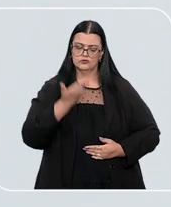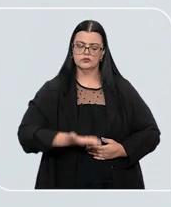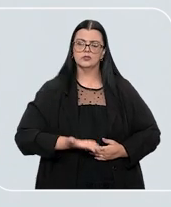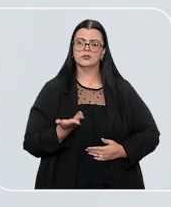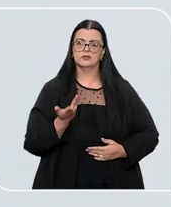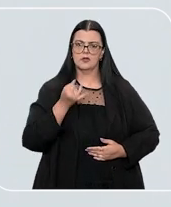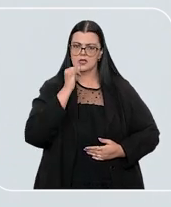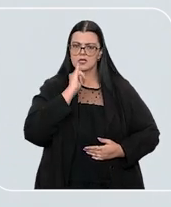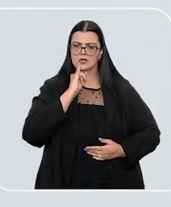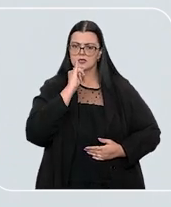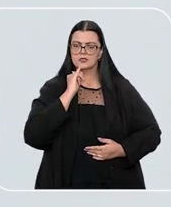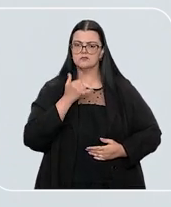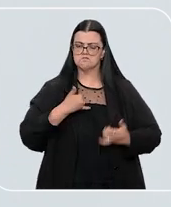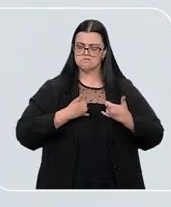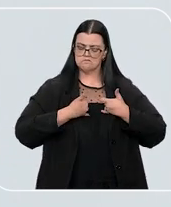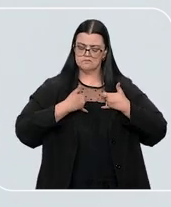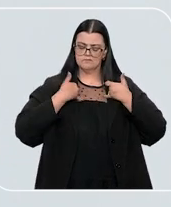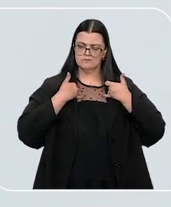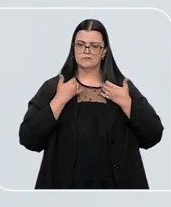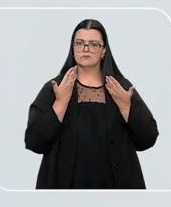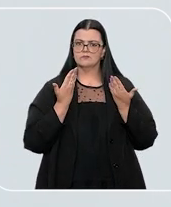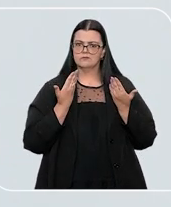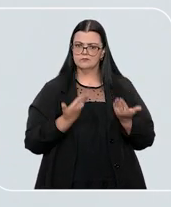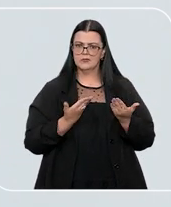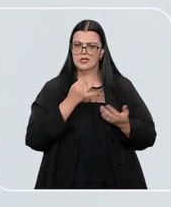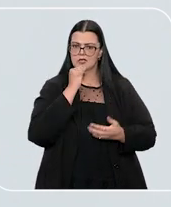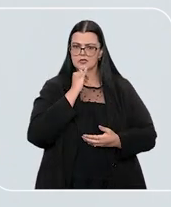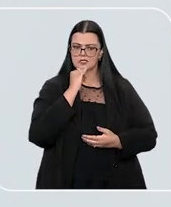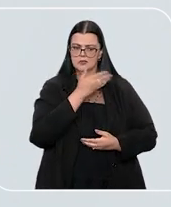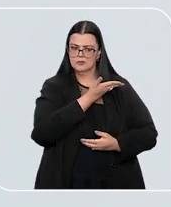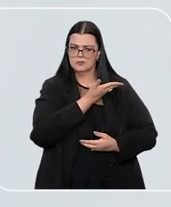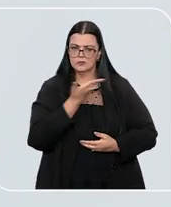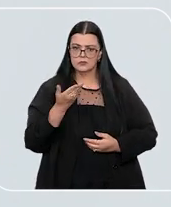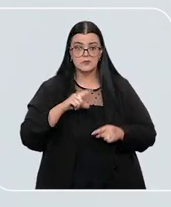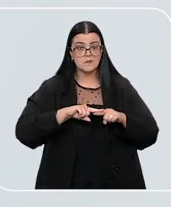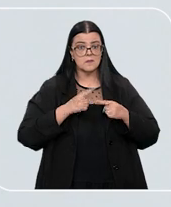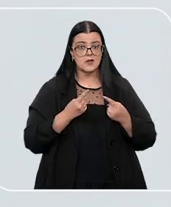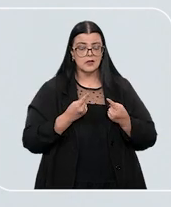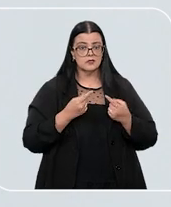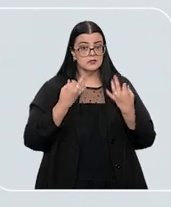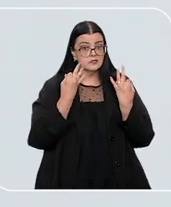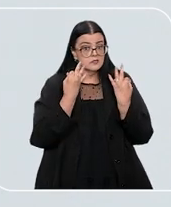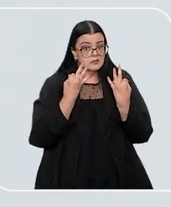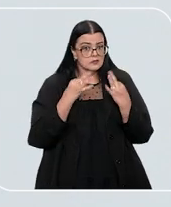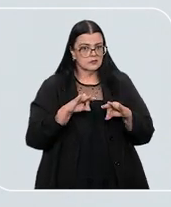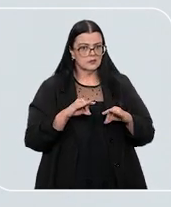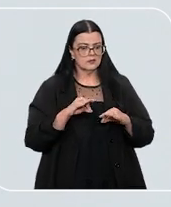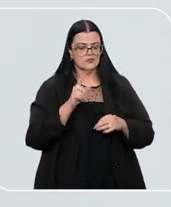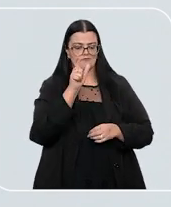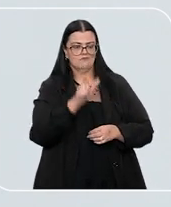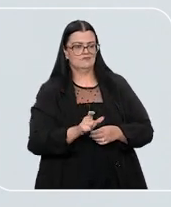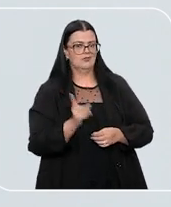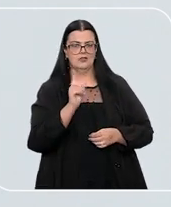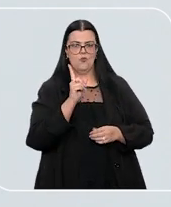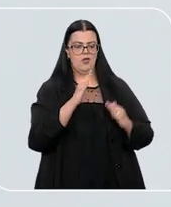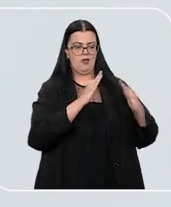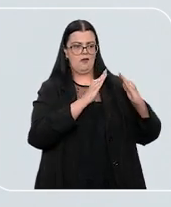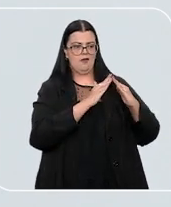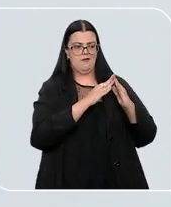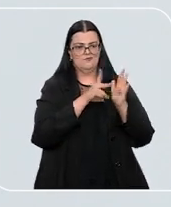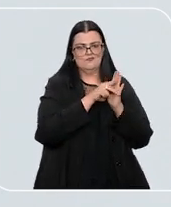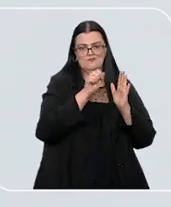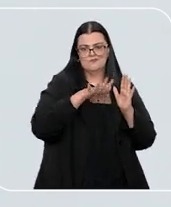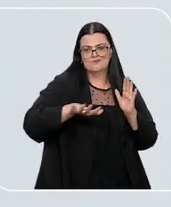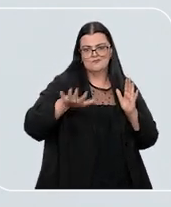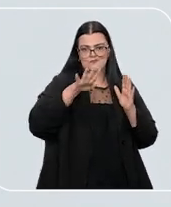e temos que nos orgulhar deste exemplo mas o crédito não é de quem dá a casa